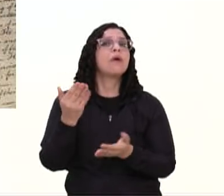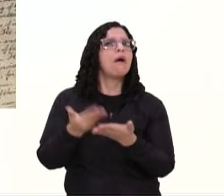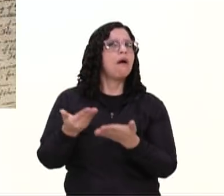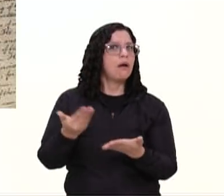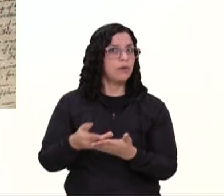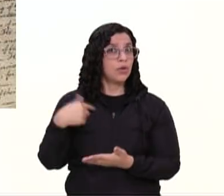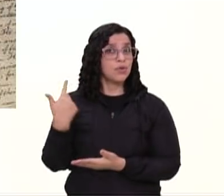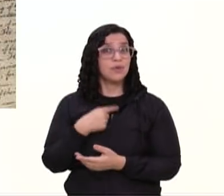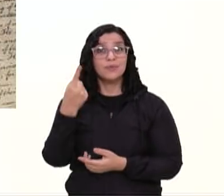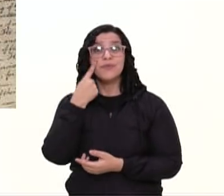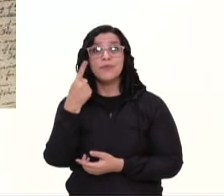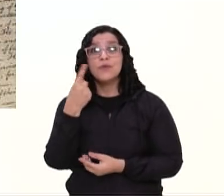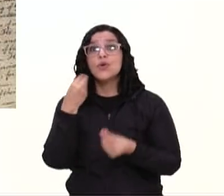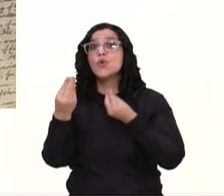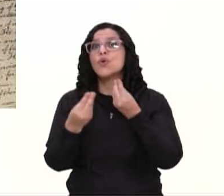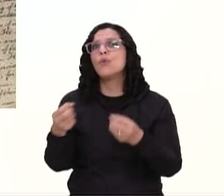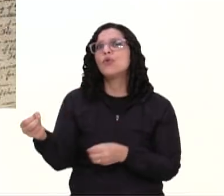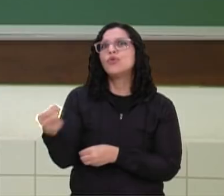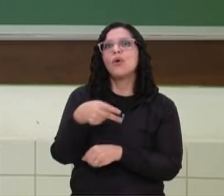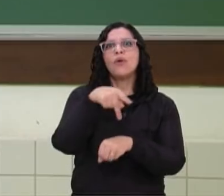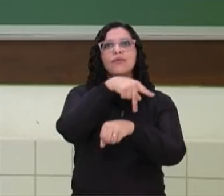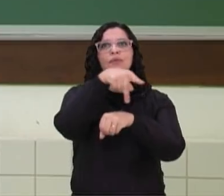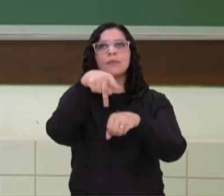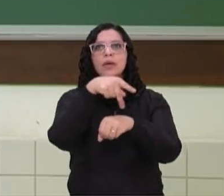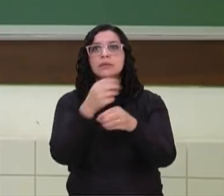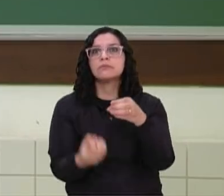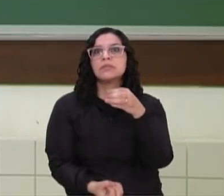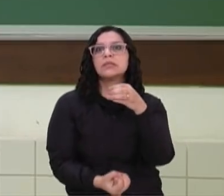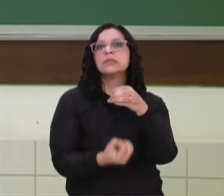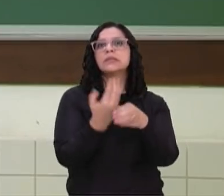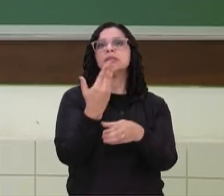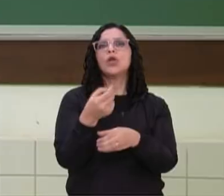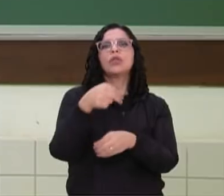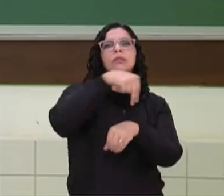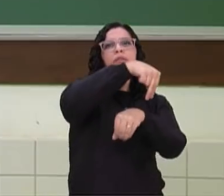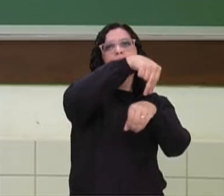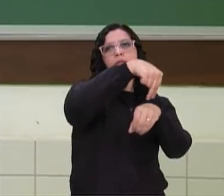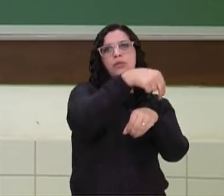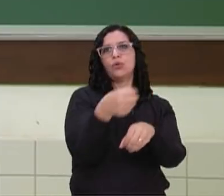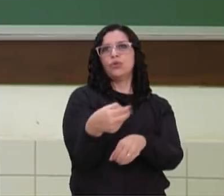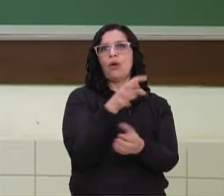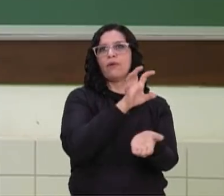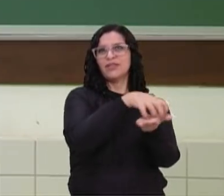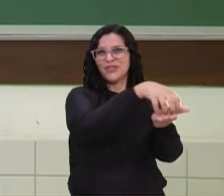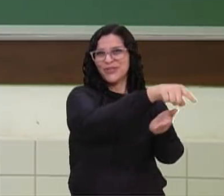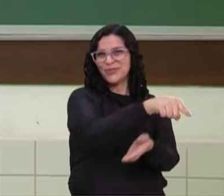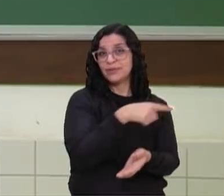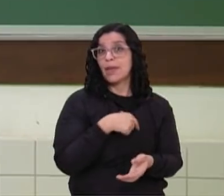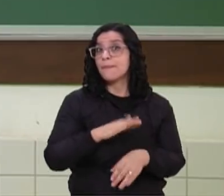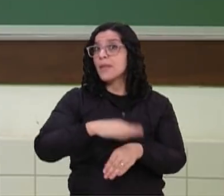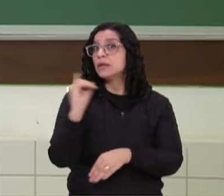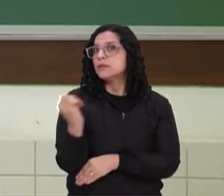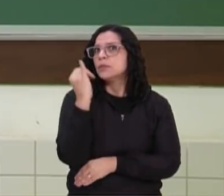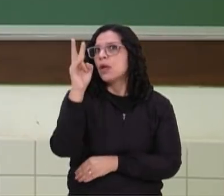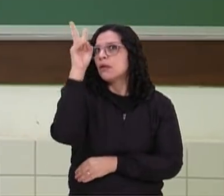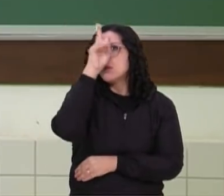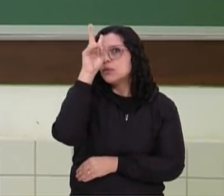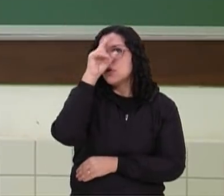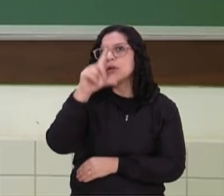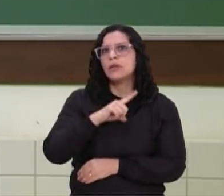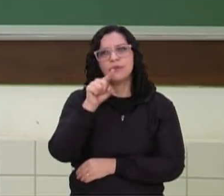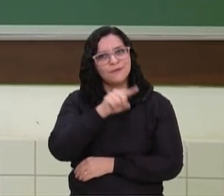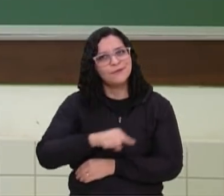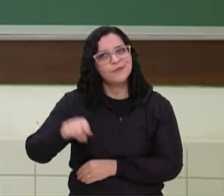A formação de um novo país, o nascimento de uma nação, de uma das nações mais importantes da história,